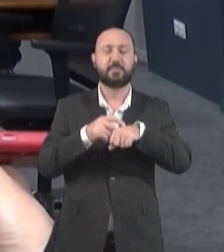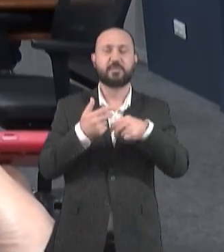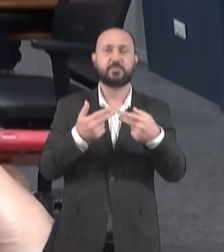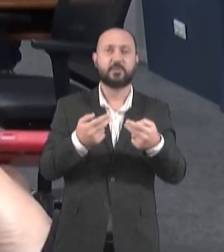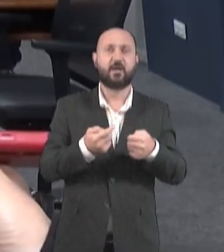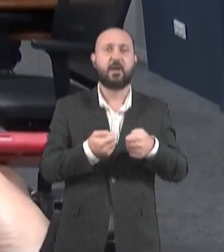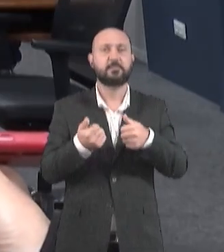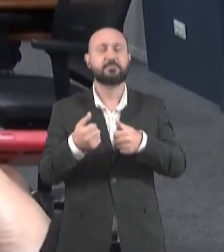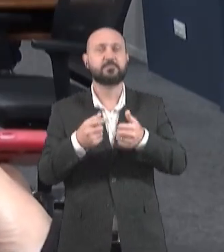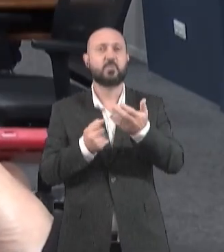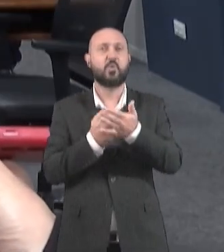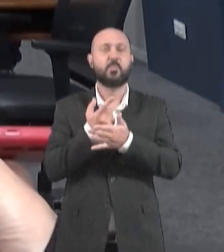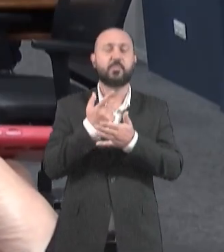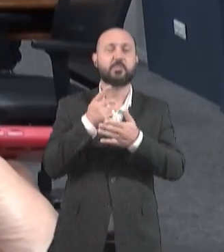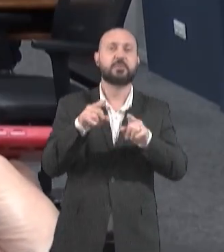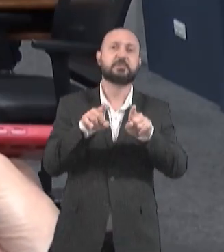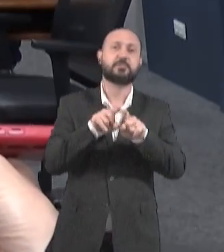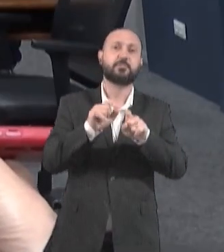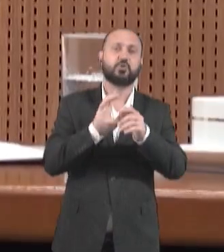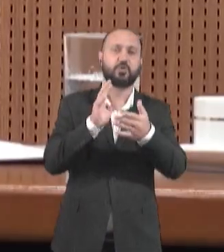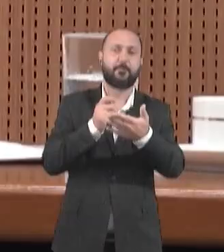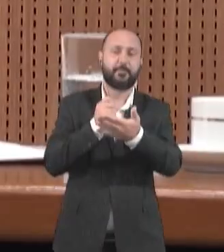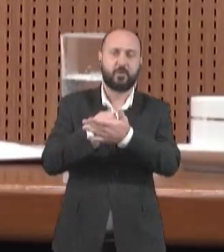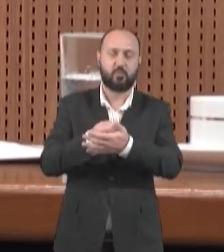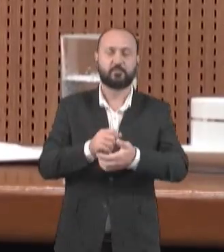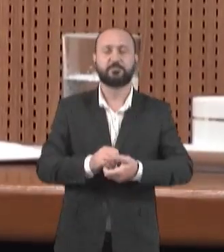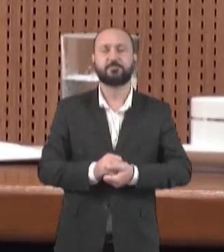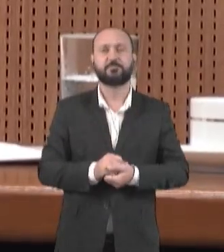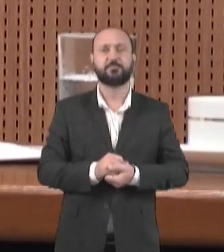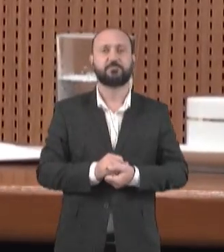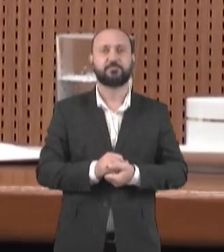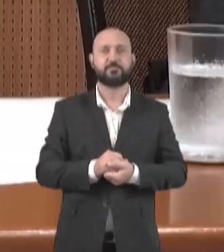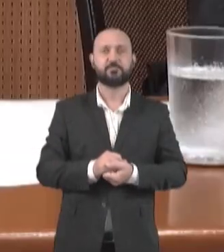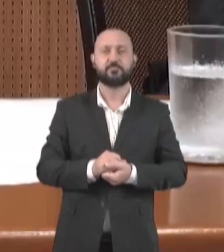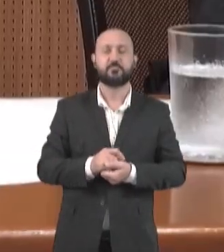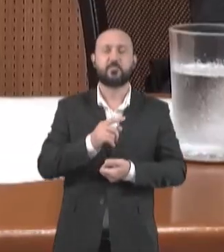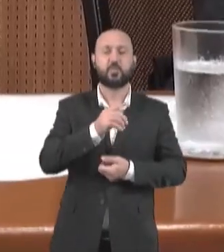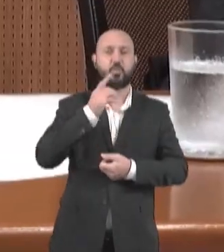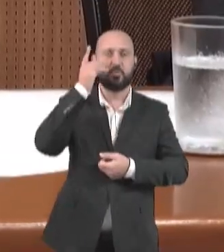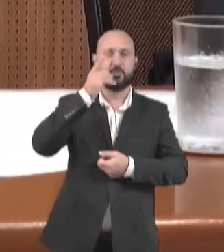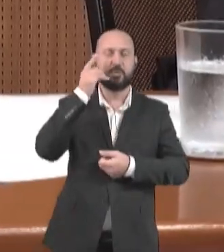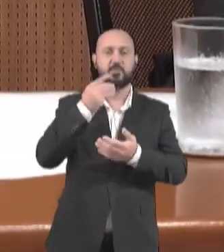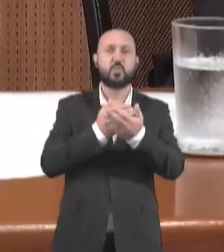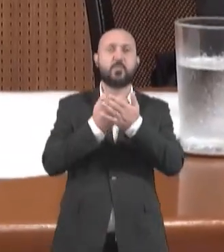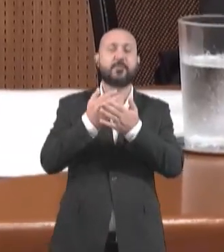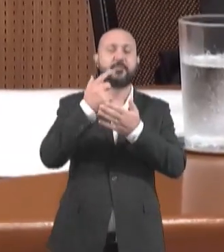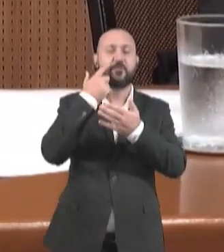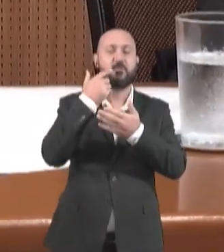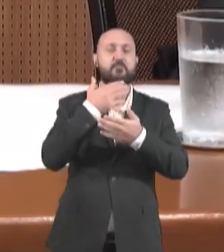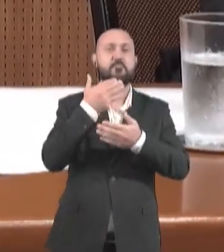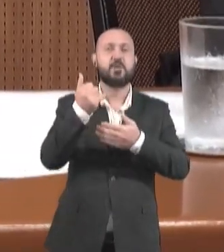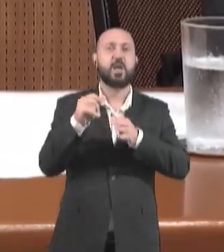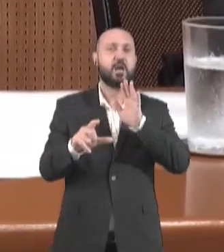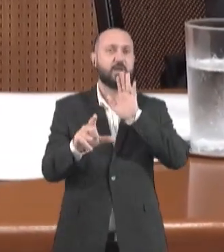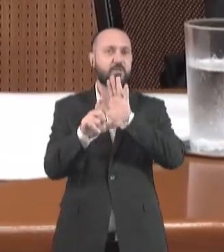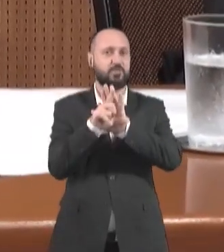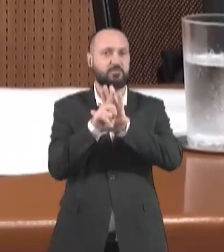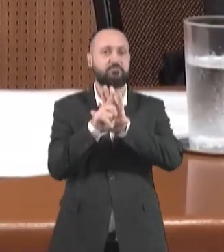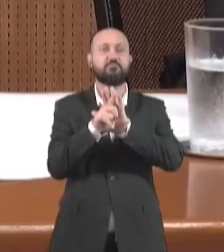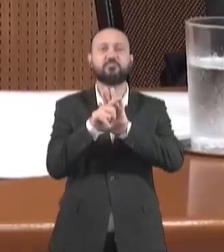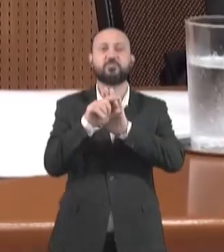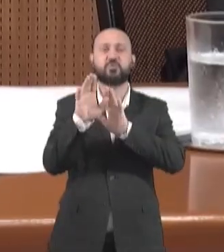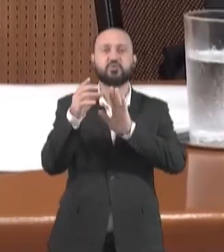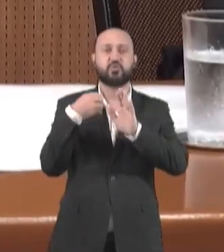o seu produto, que comprou e inclusive já pagou. De acordo com o parlamentar, a iniciativa visa aprimorar a